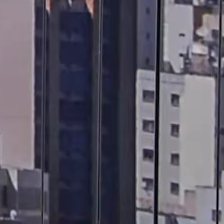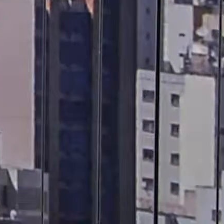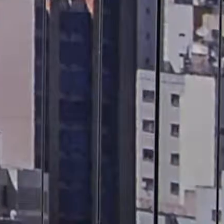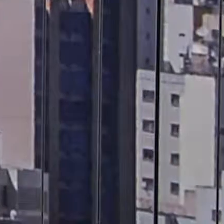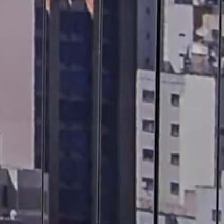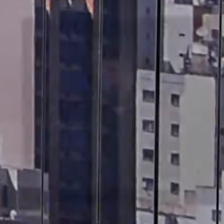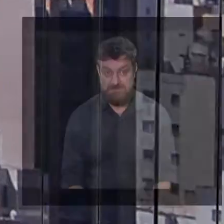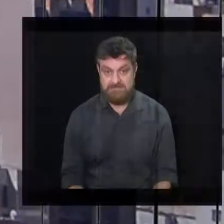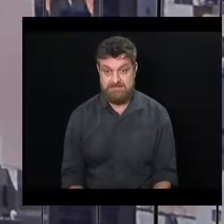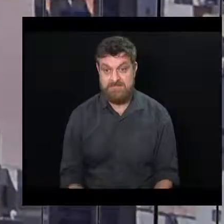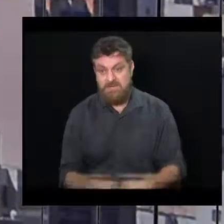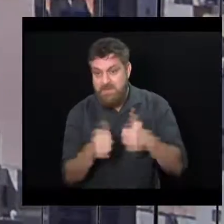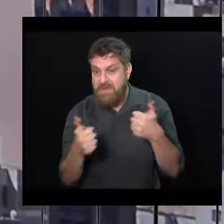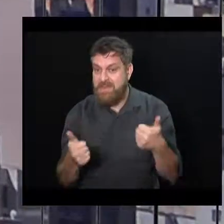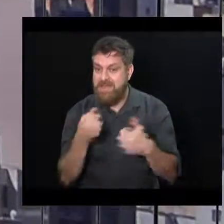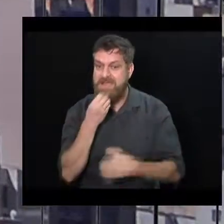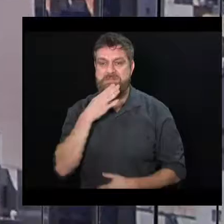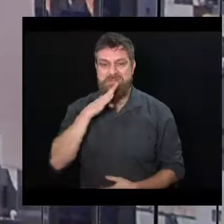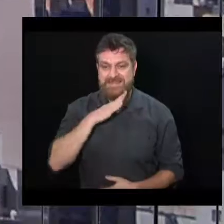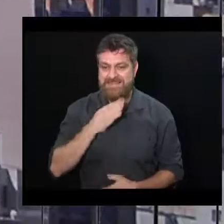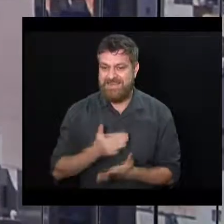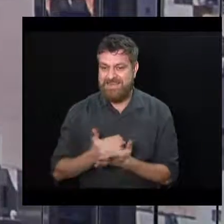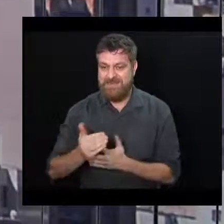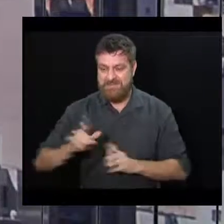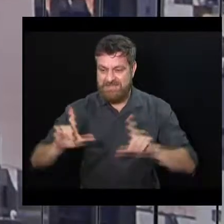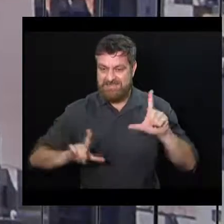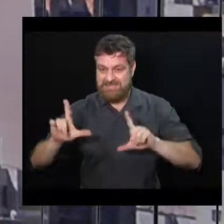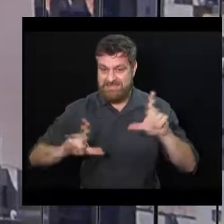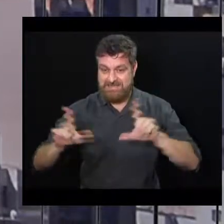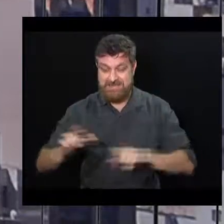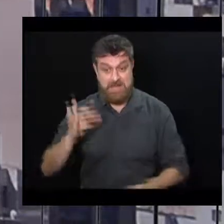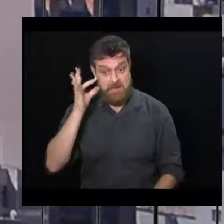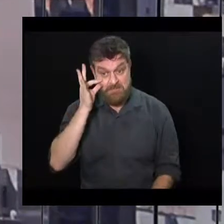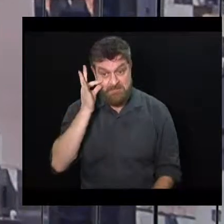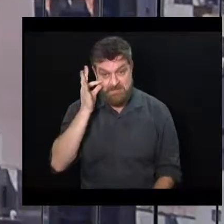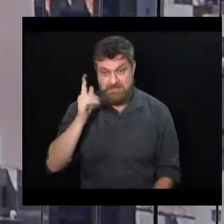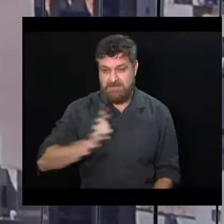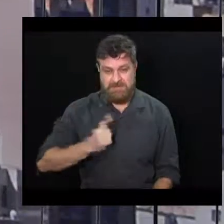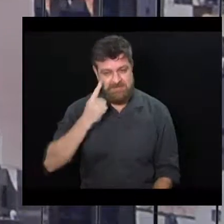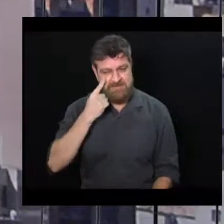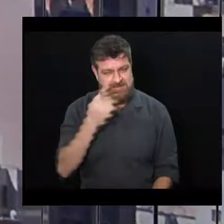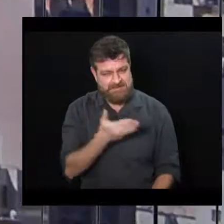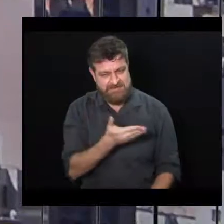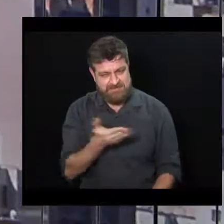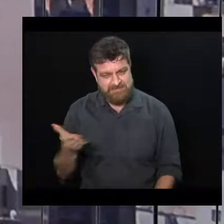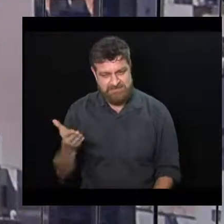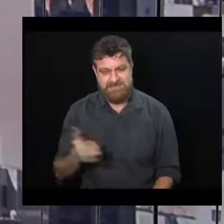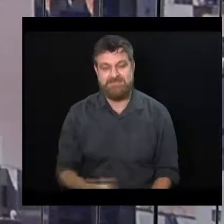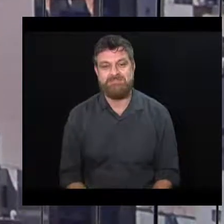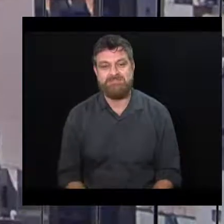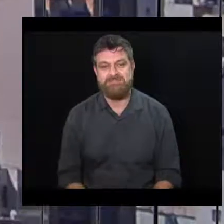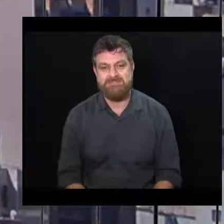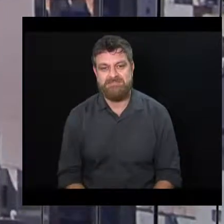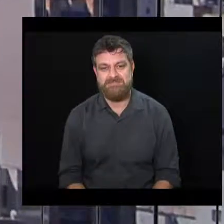Olá, muito boa tarde. Começa agora o Câmara Notícia ao vivo. Confira os destaques do dia.